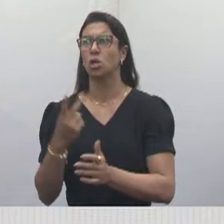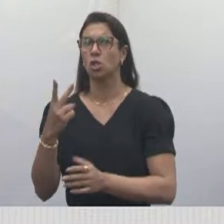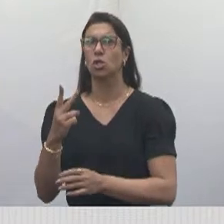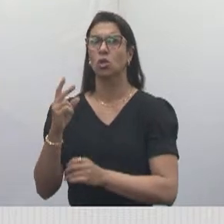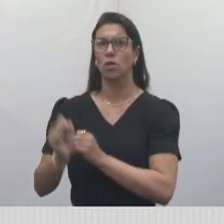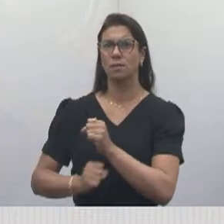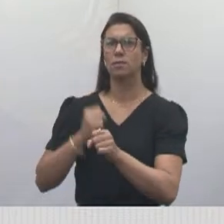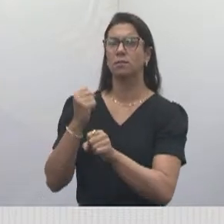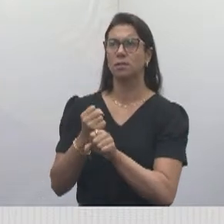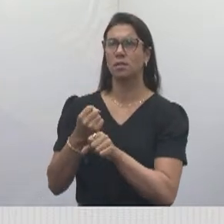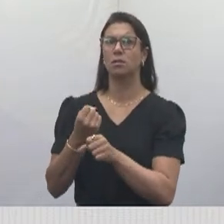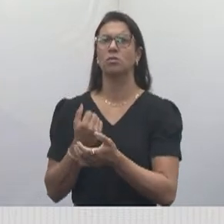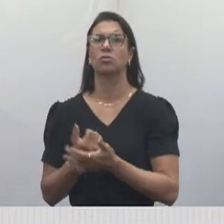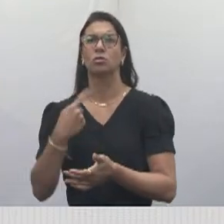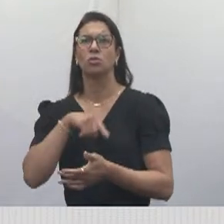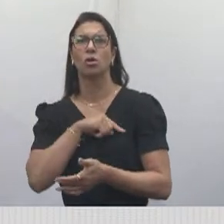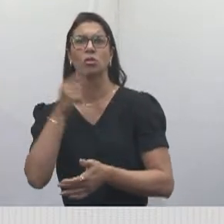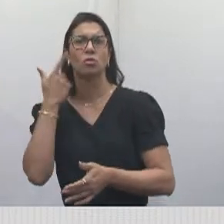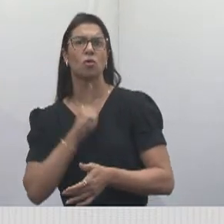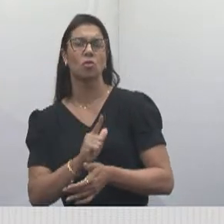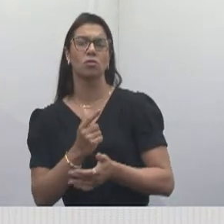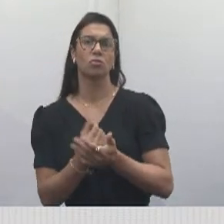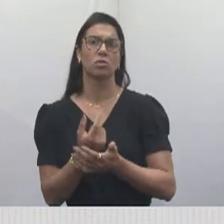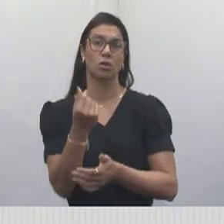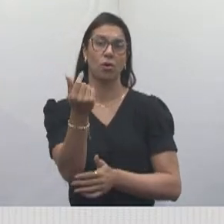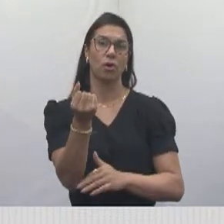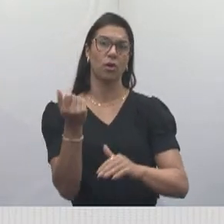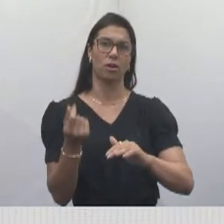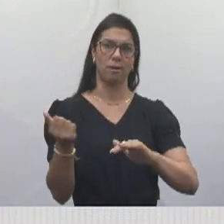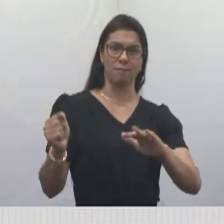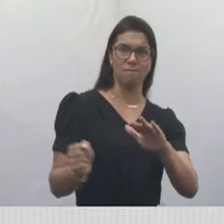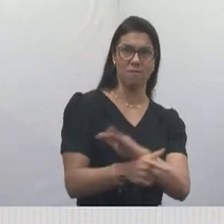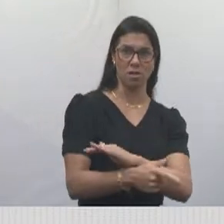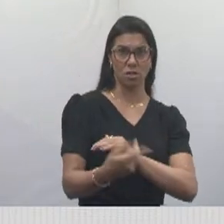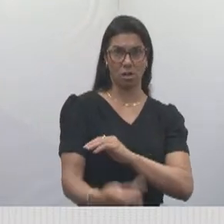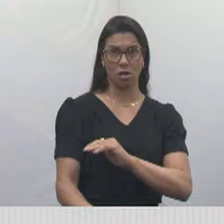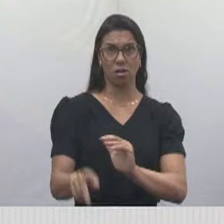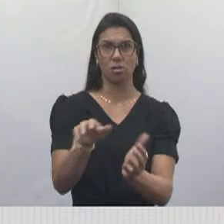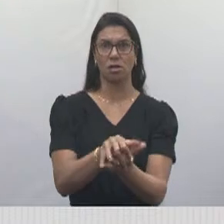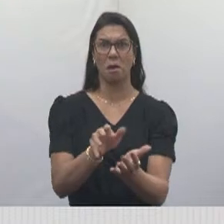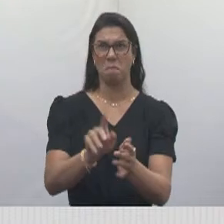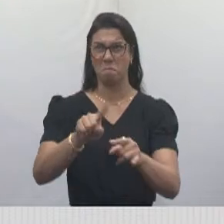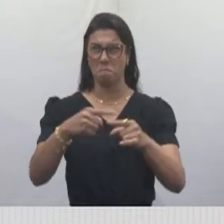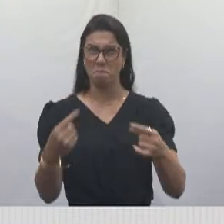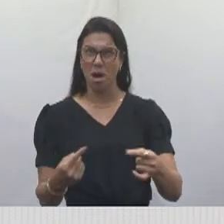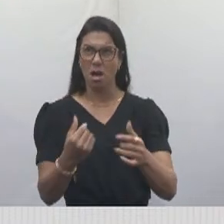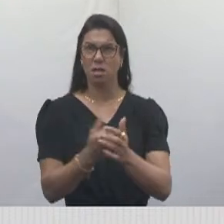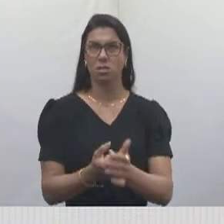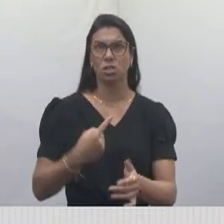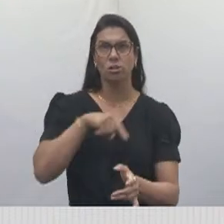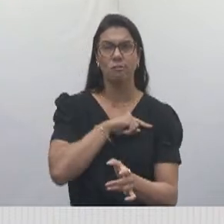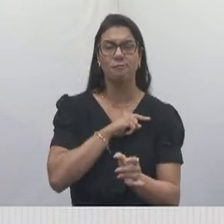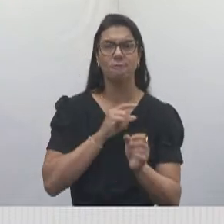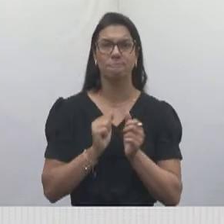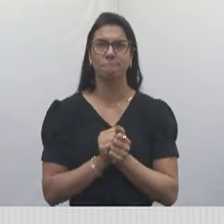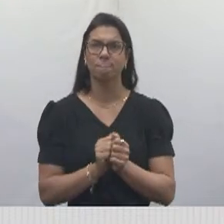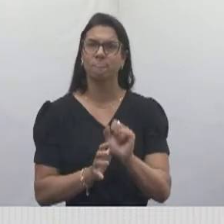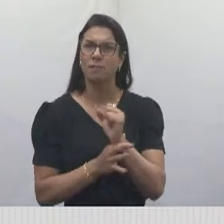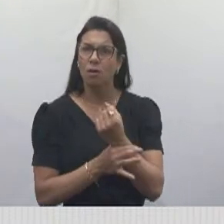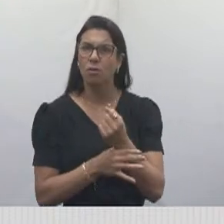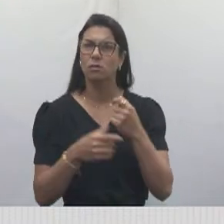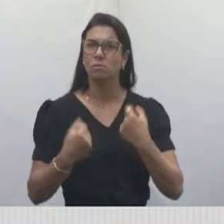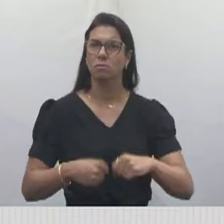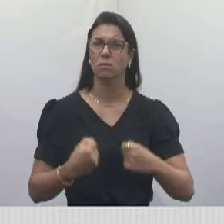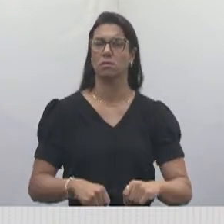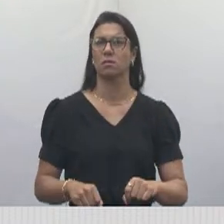esse dinheiro. E conseguimos aprovar. Mas a decisão de não torrar esse dinheiro ou não criar necessidades